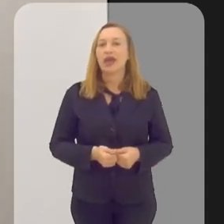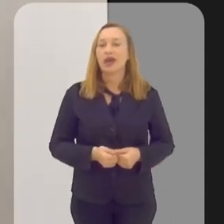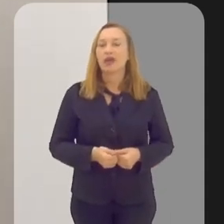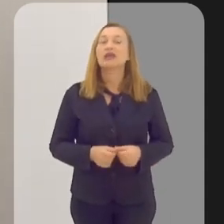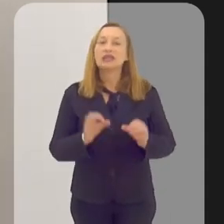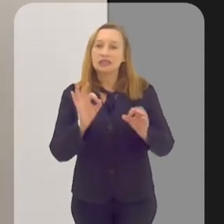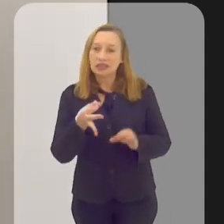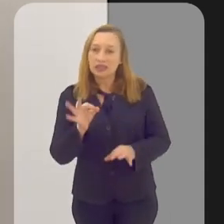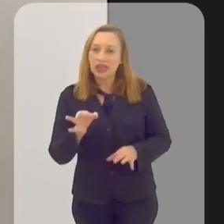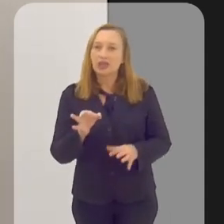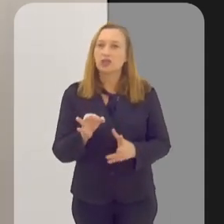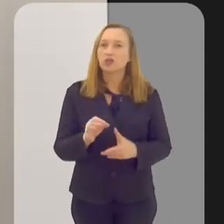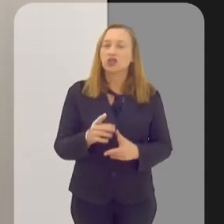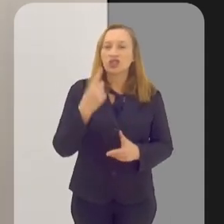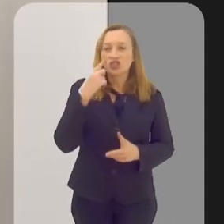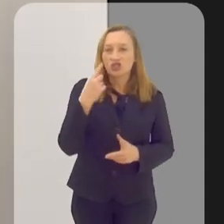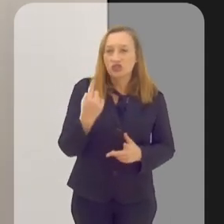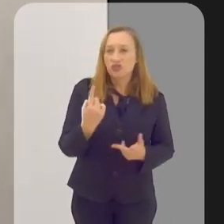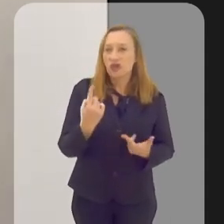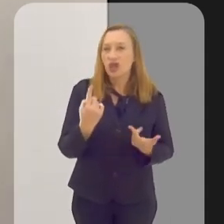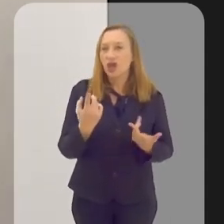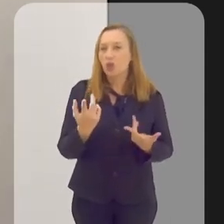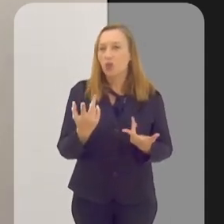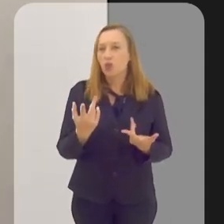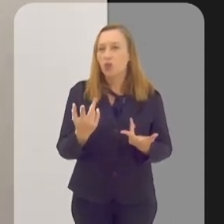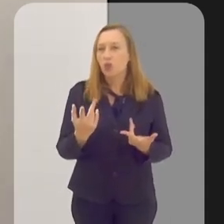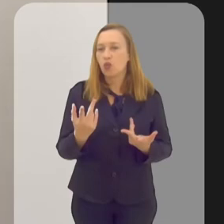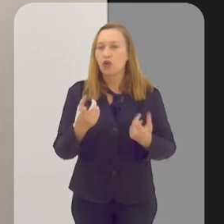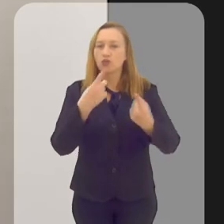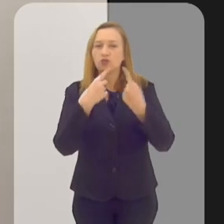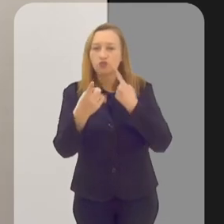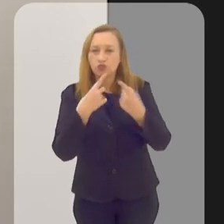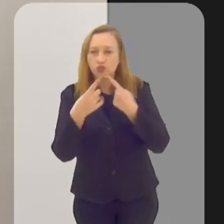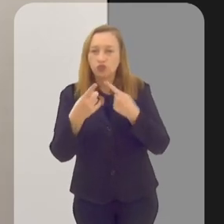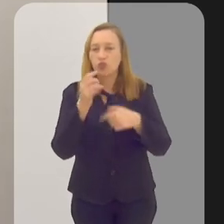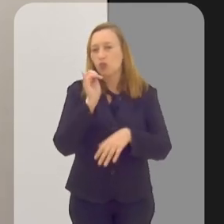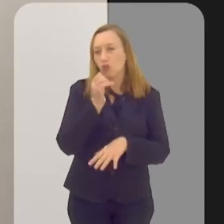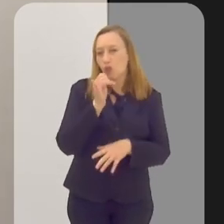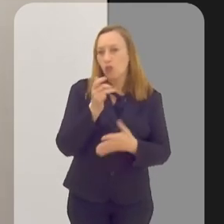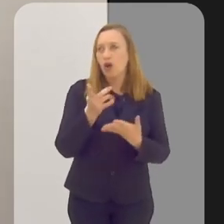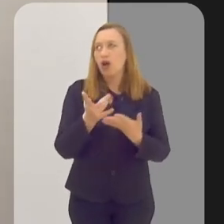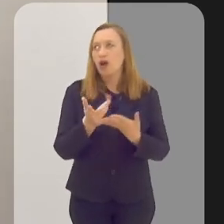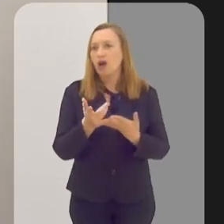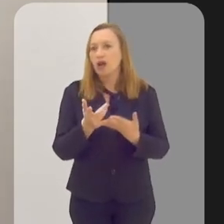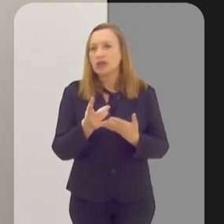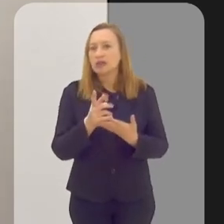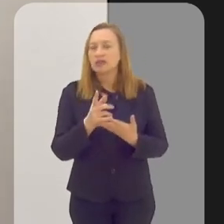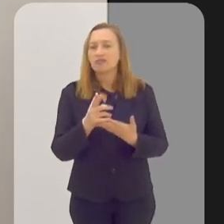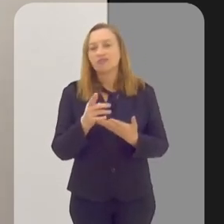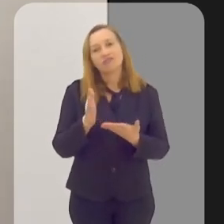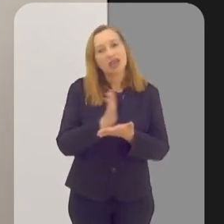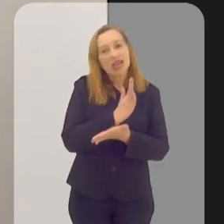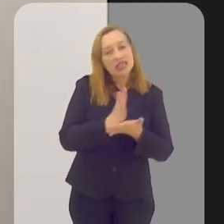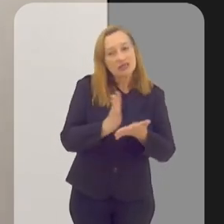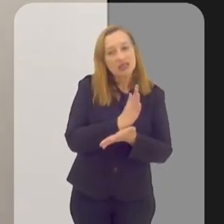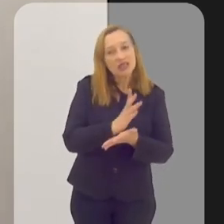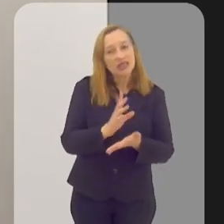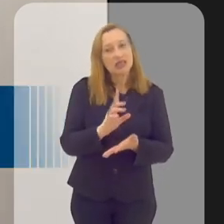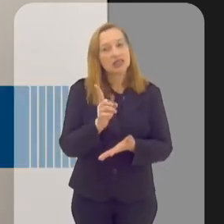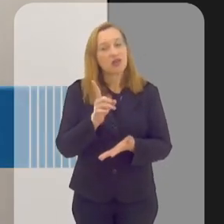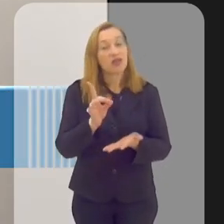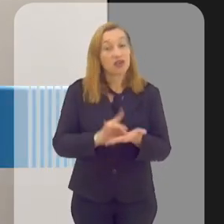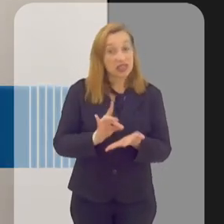aí vai. É claro que a gente vê um discurso, uma narrativa que